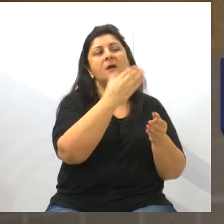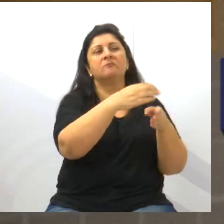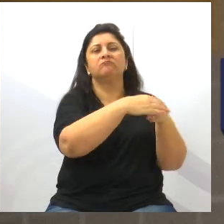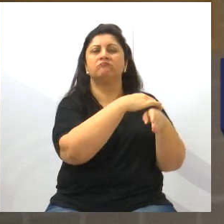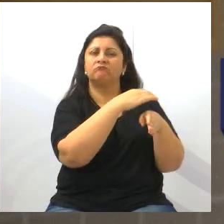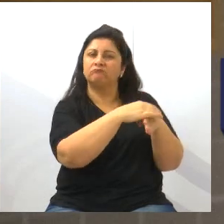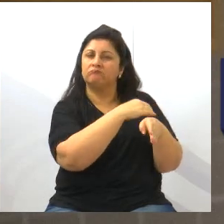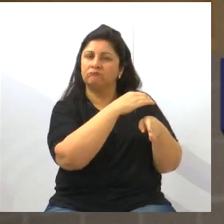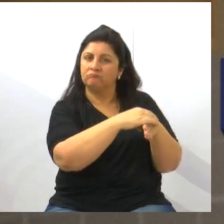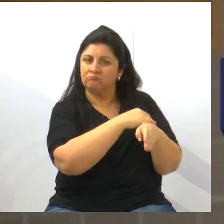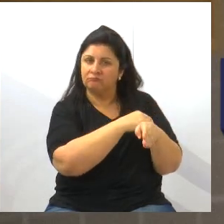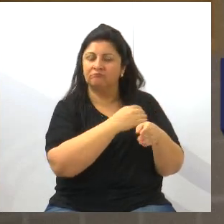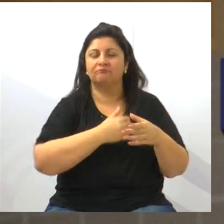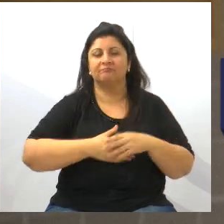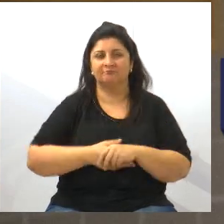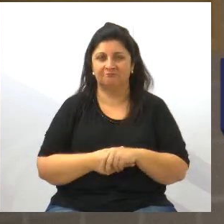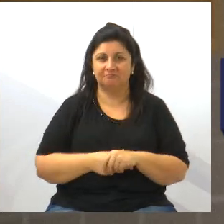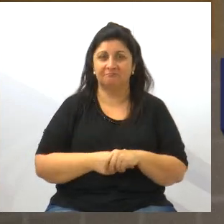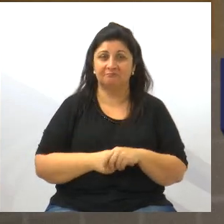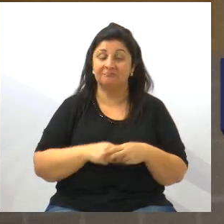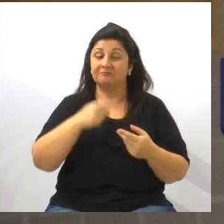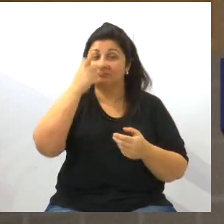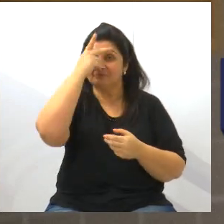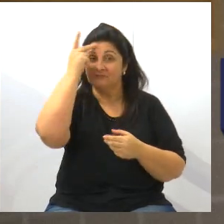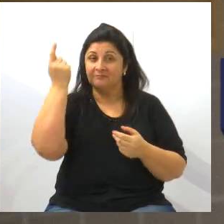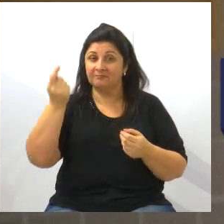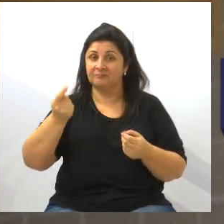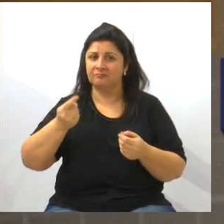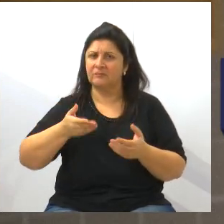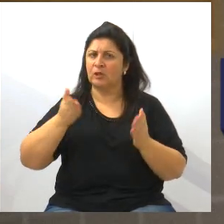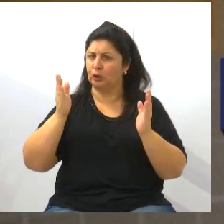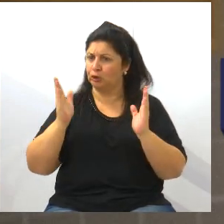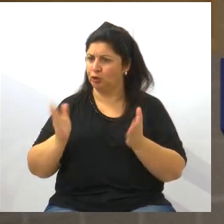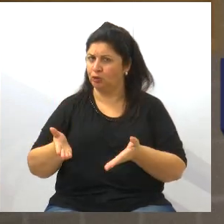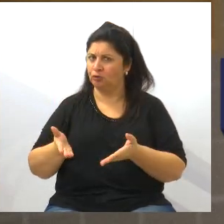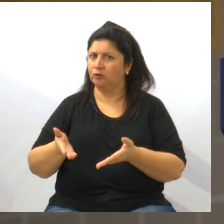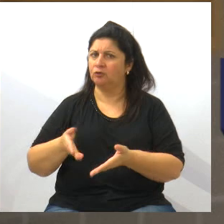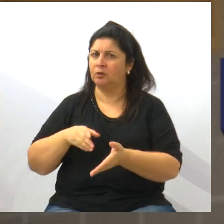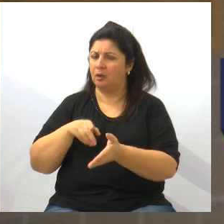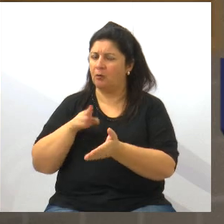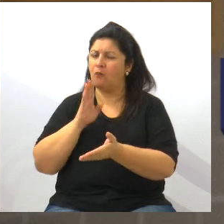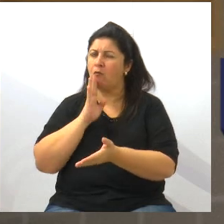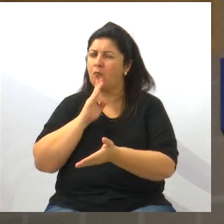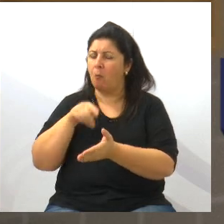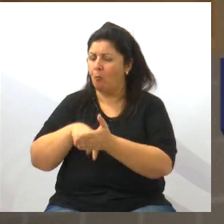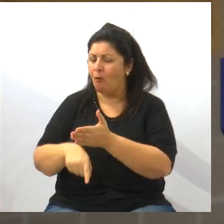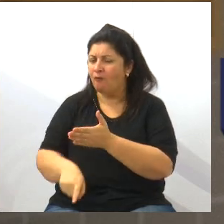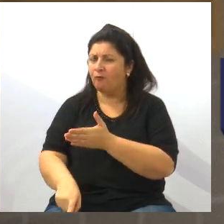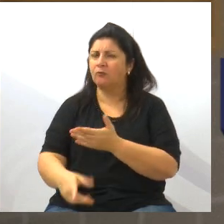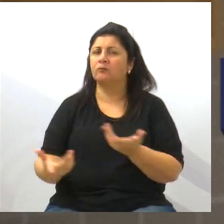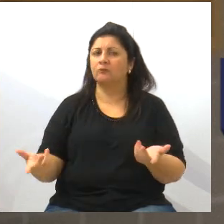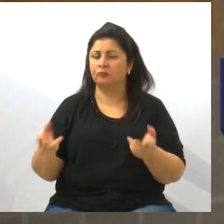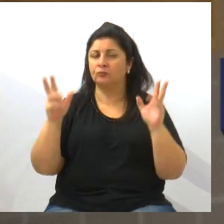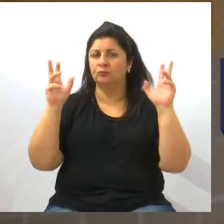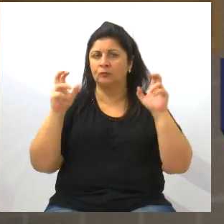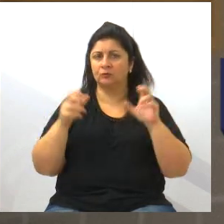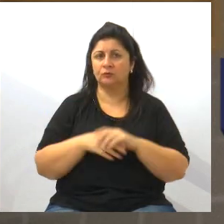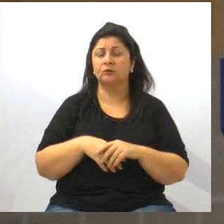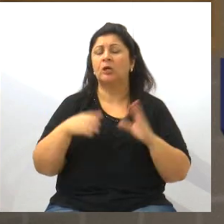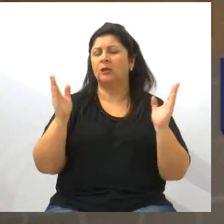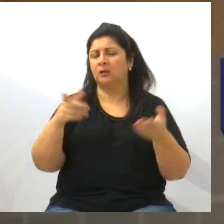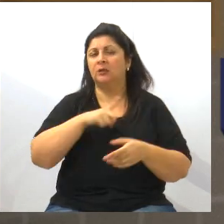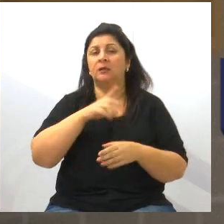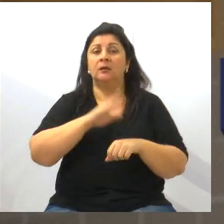dos mais velhos, né, das pessoas que são especialistas no assunto, as pessoas que já viveram determinadas